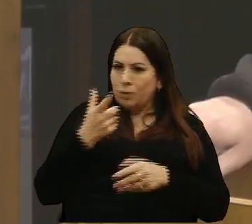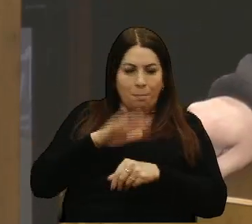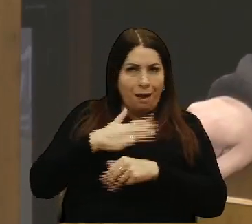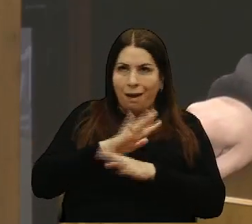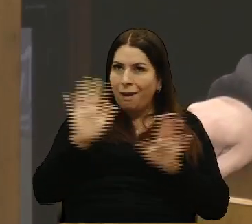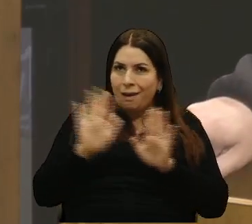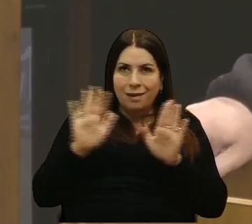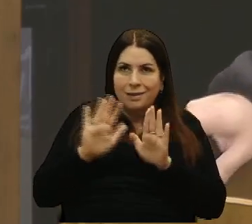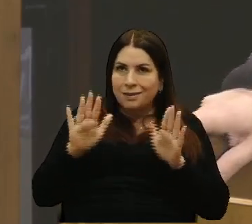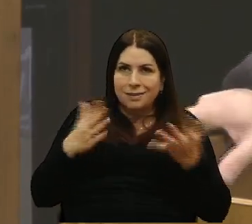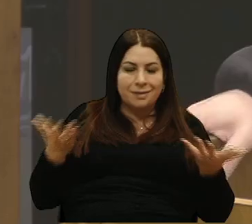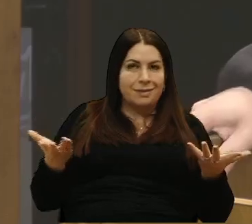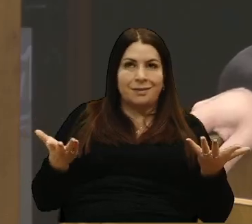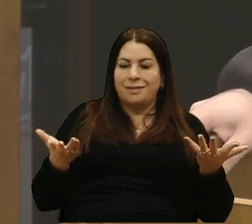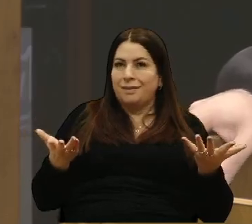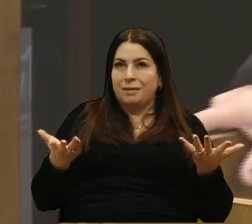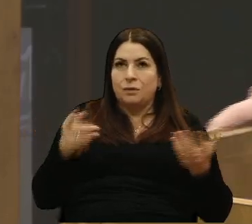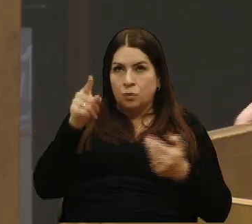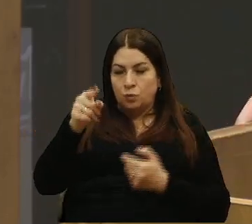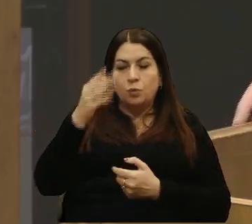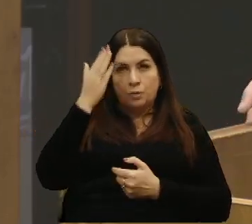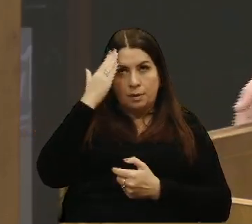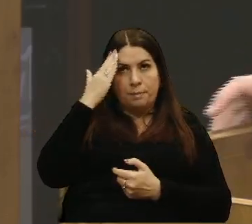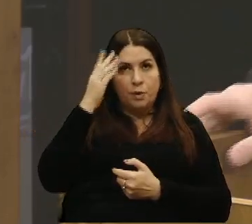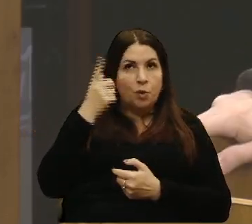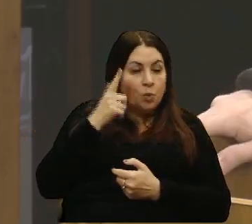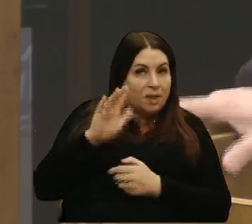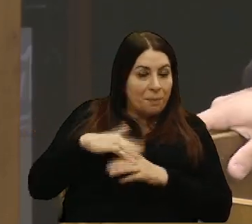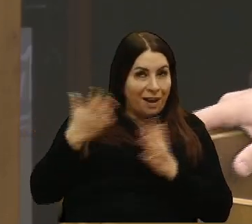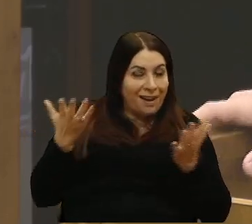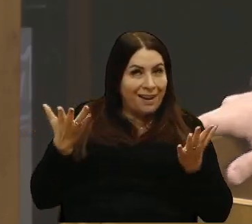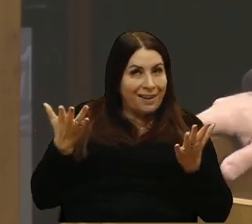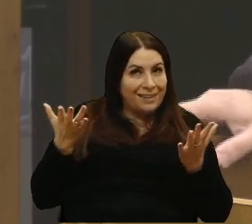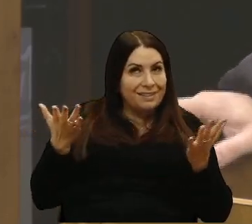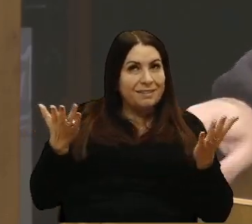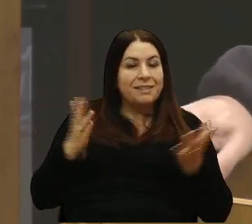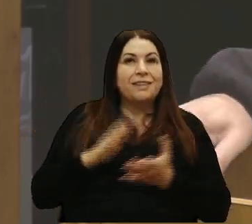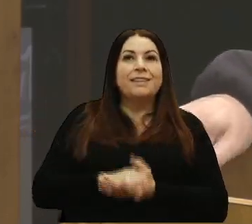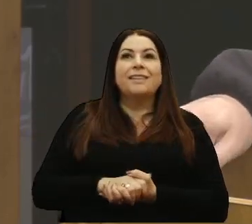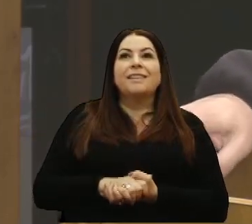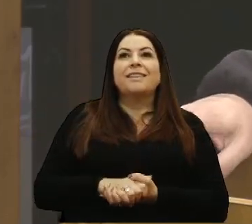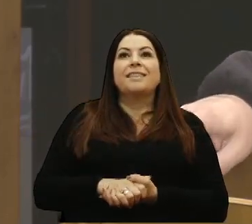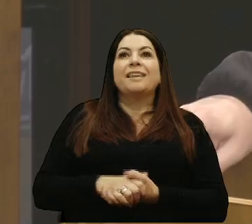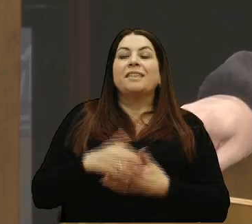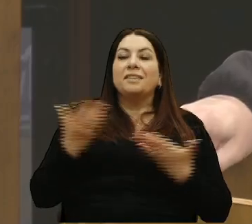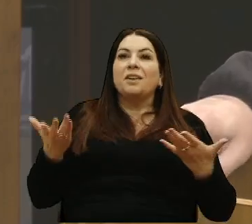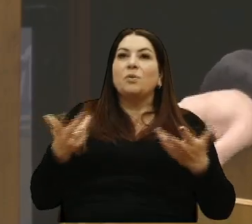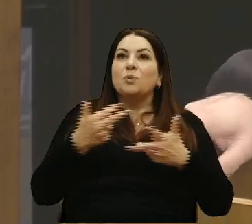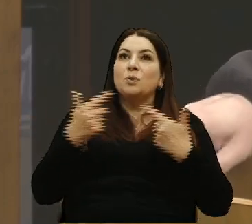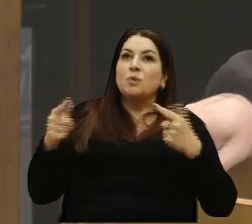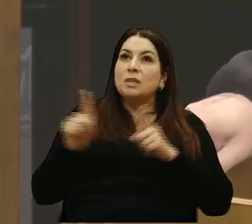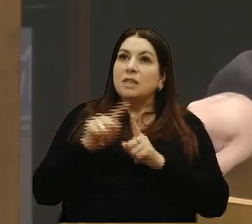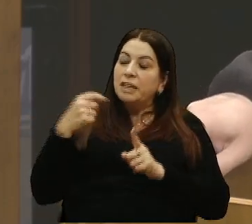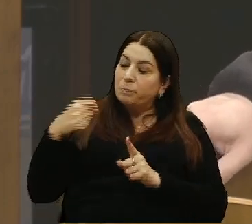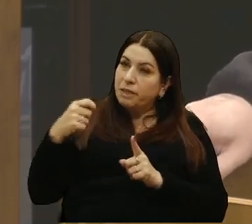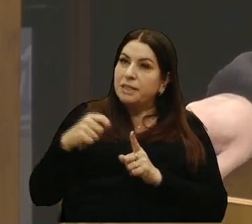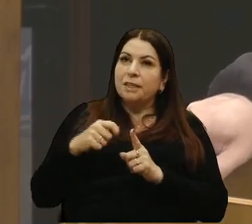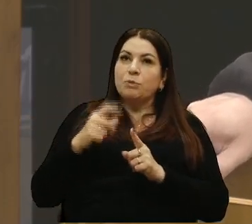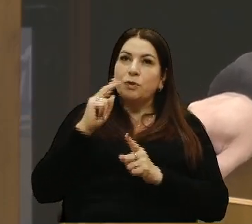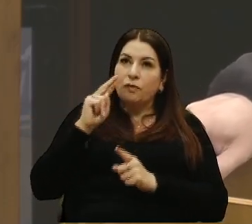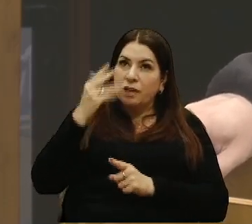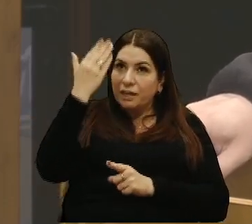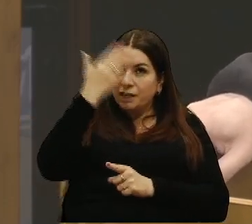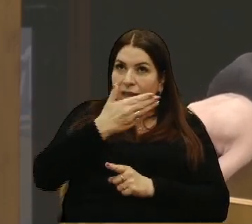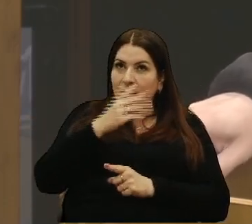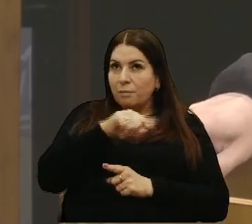mais. O senhor já está quase não conseguindo mais. Então, são situações que nós precisamos evidenciar para